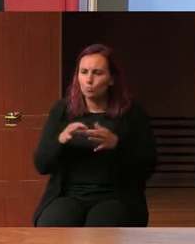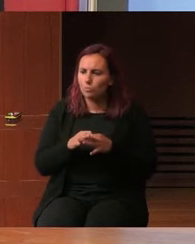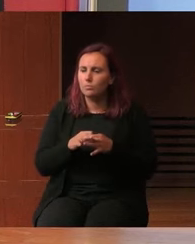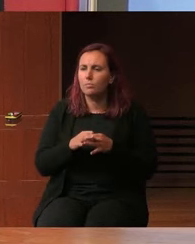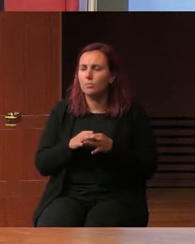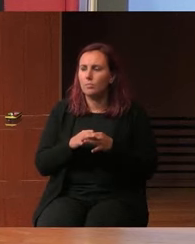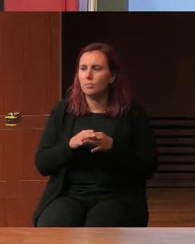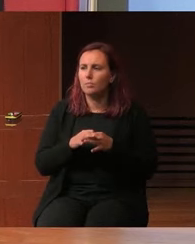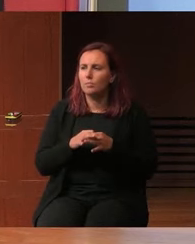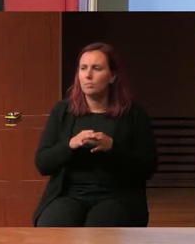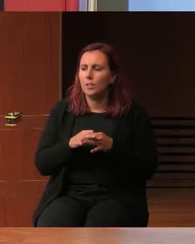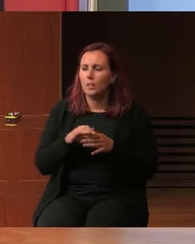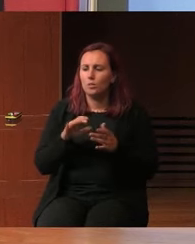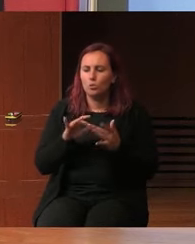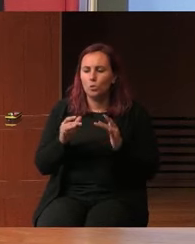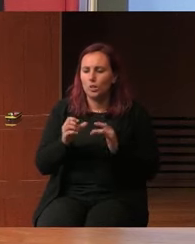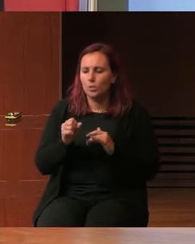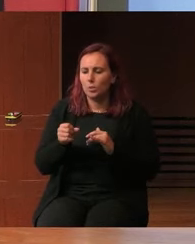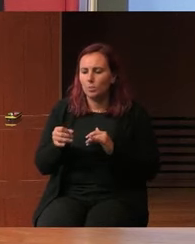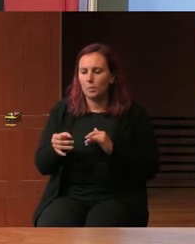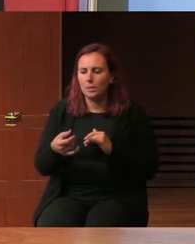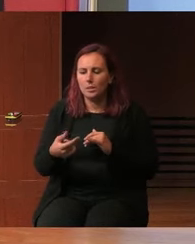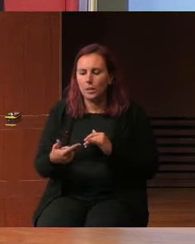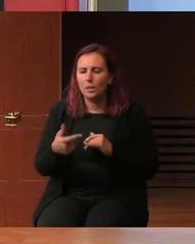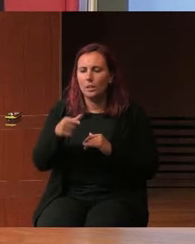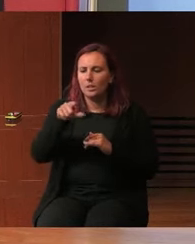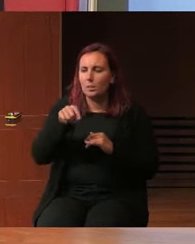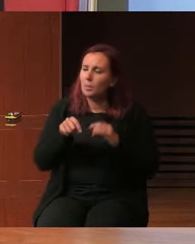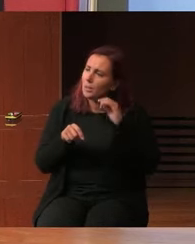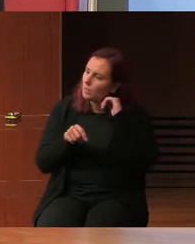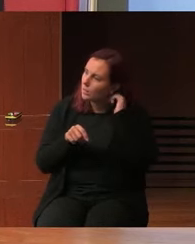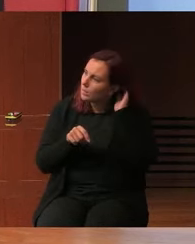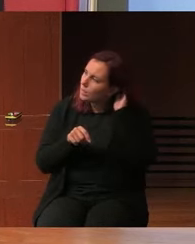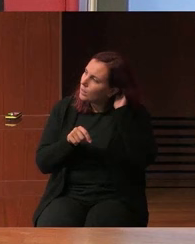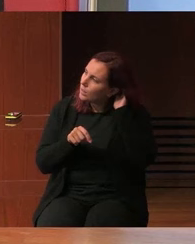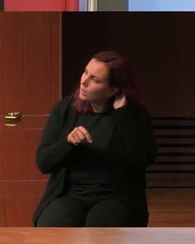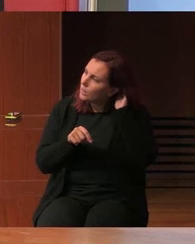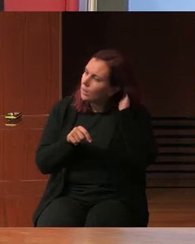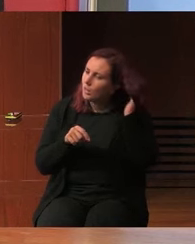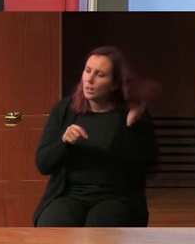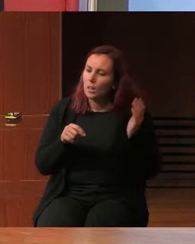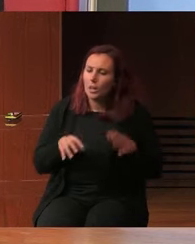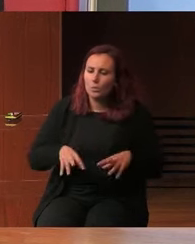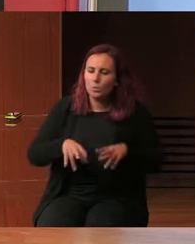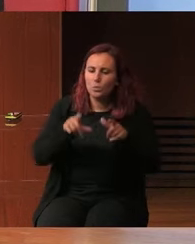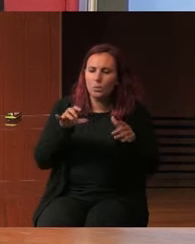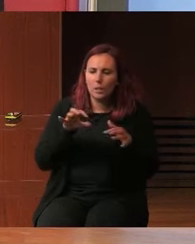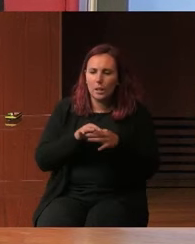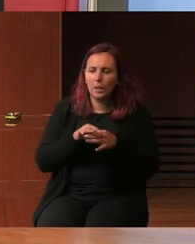esta questão do ChatGPT e estes avanços da inteligência artificial,